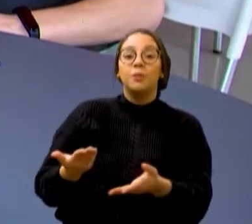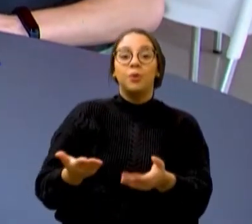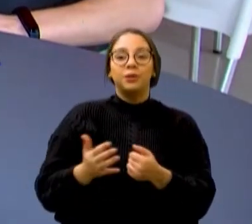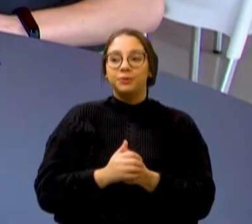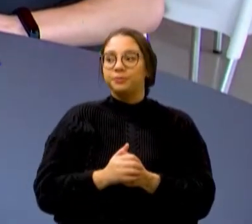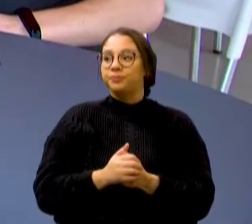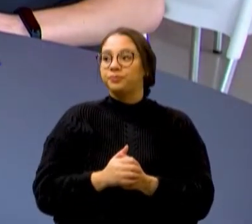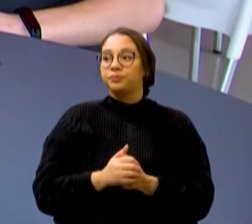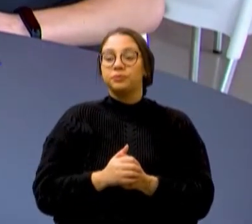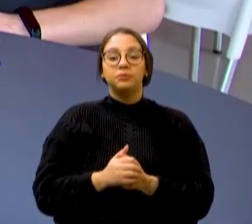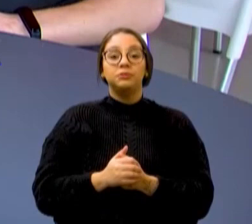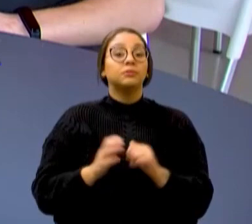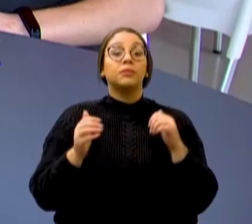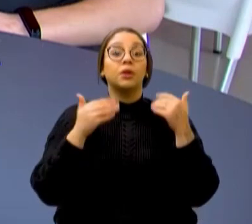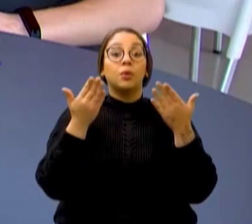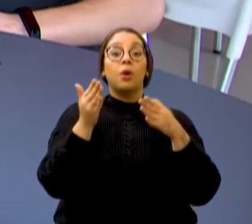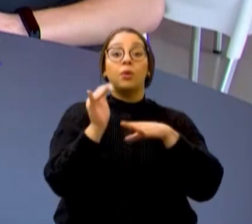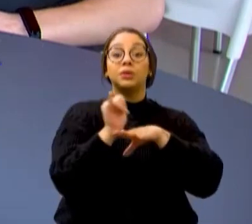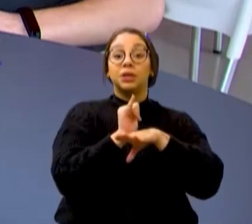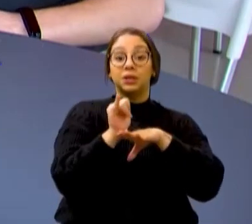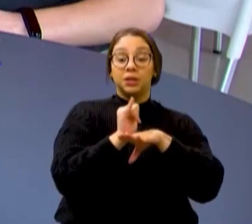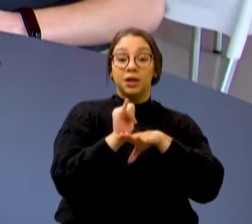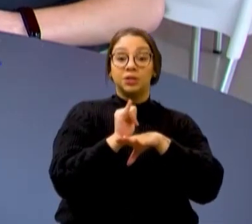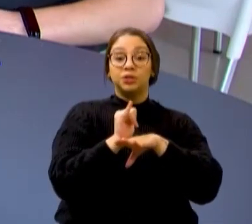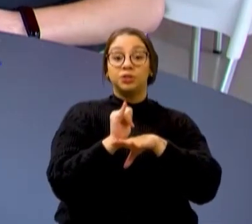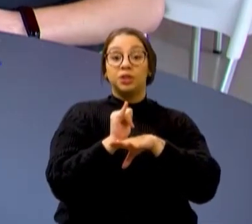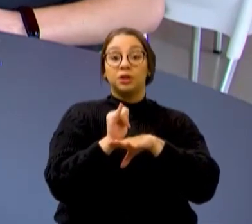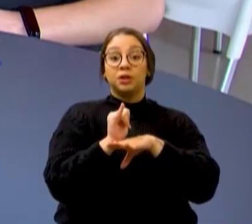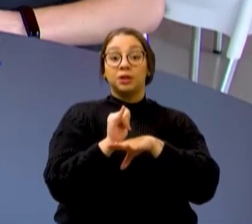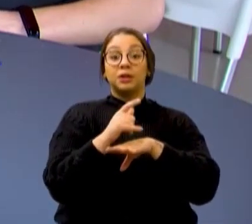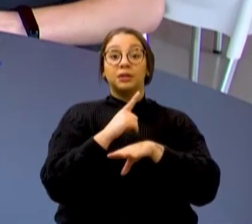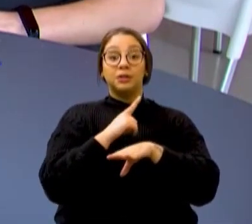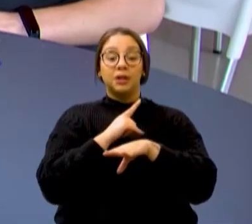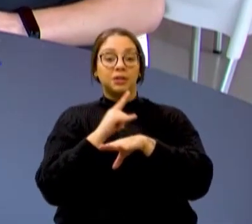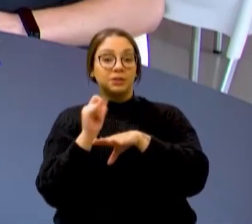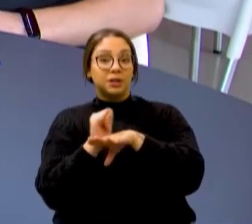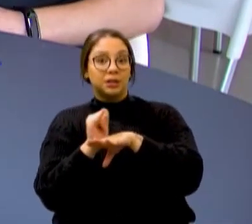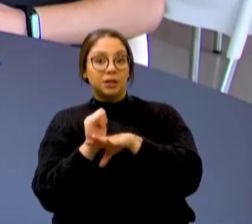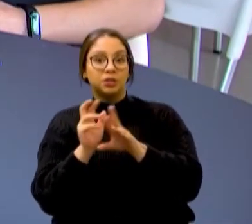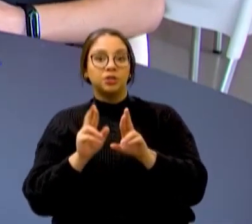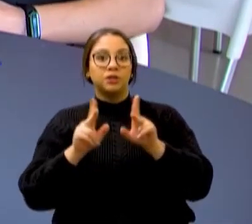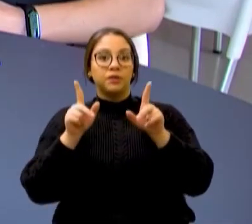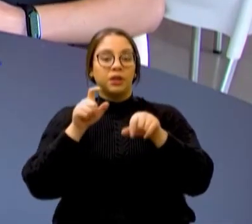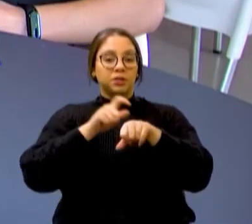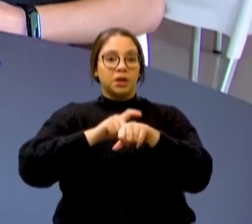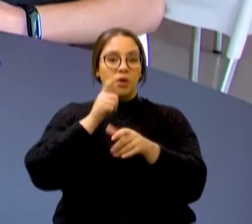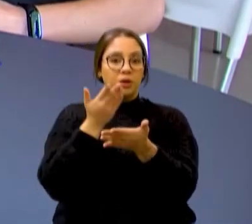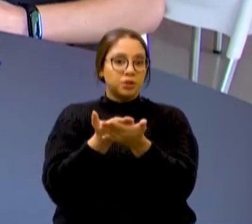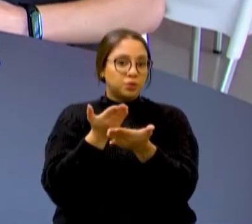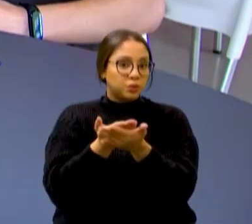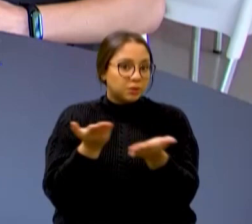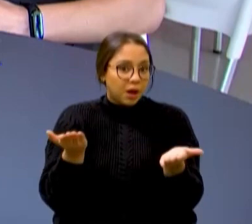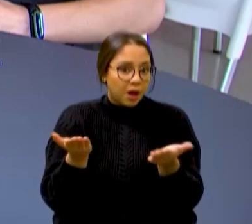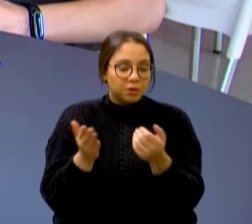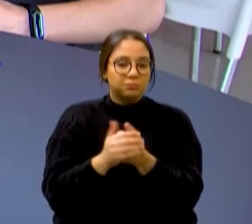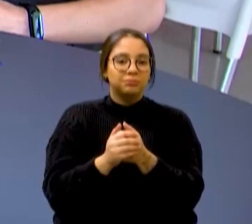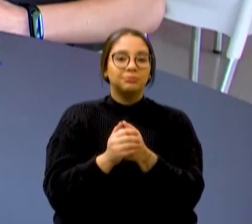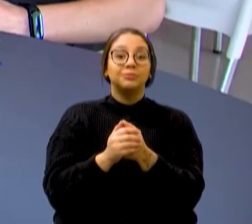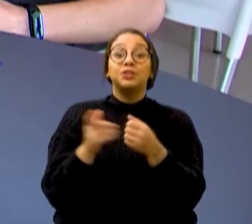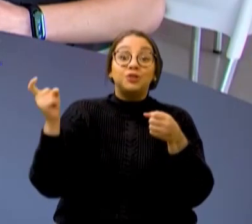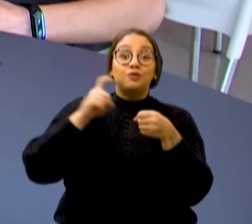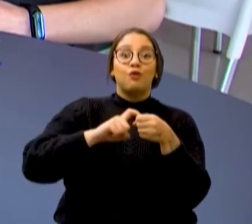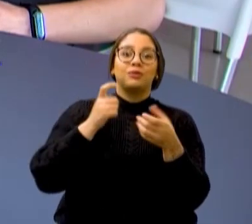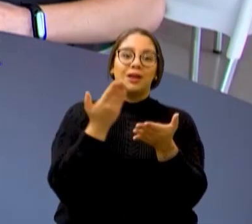concurso público. Qual a estratégia? Existe uma estratégia diferenciada na hora de estudar, de